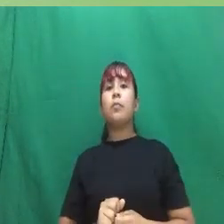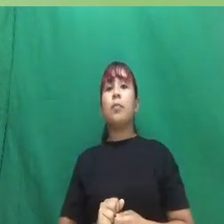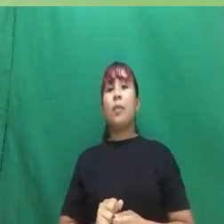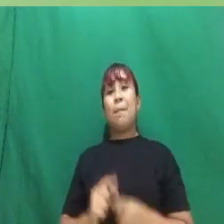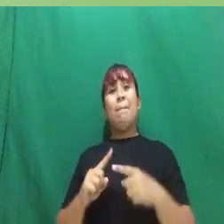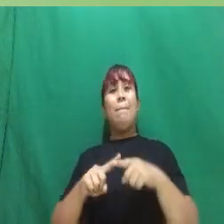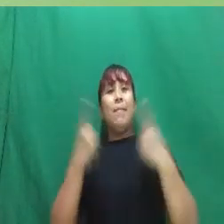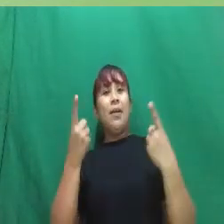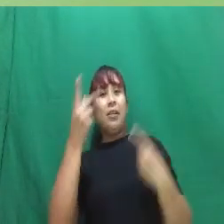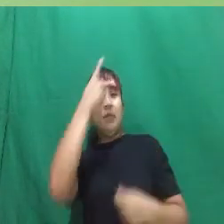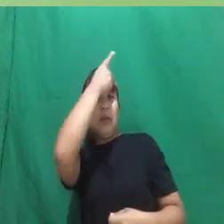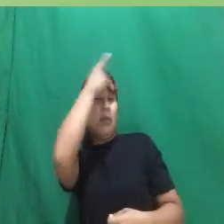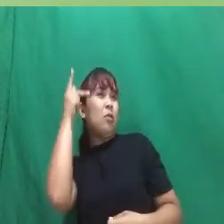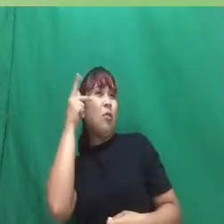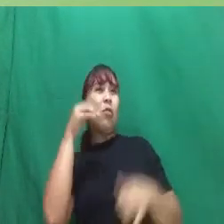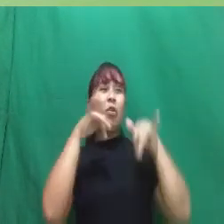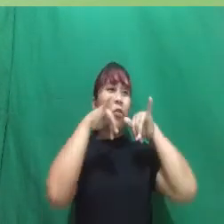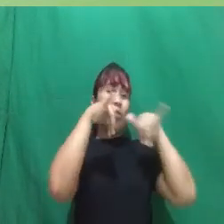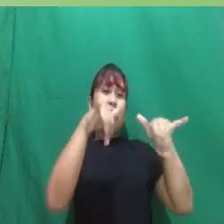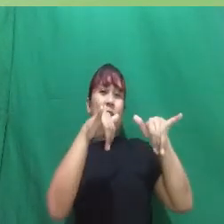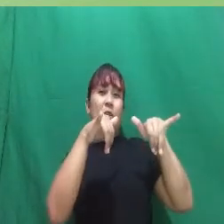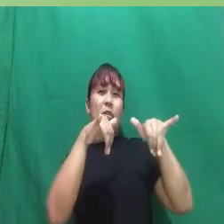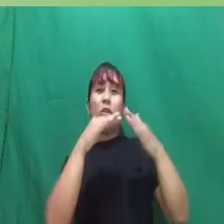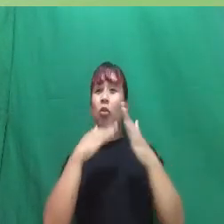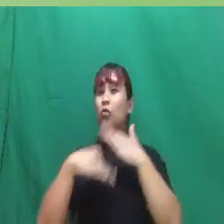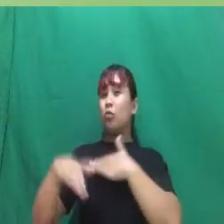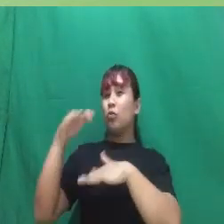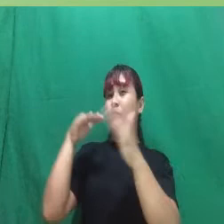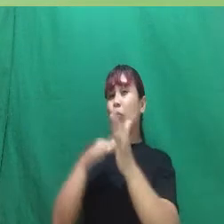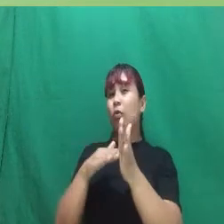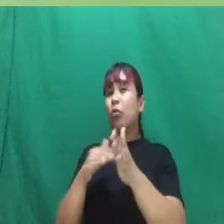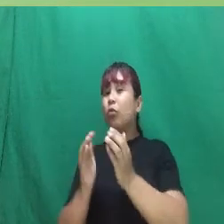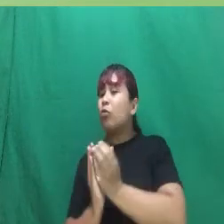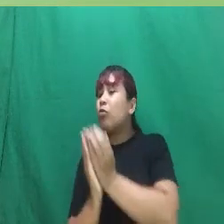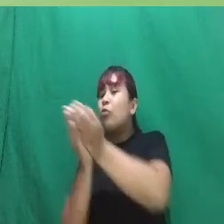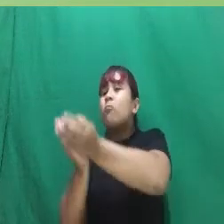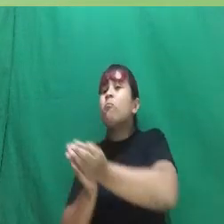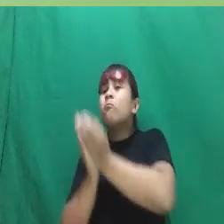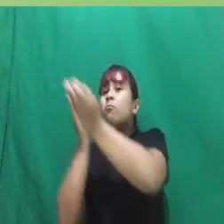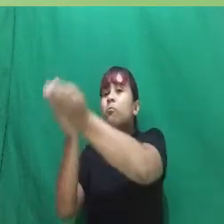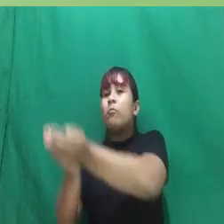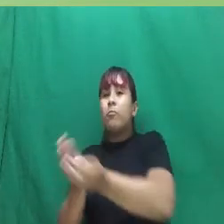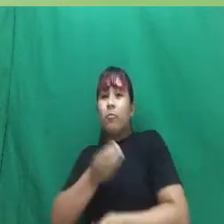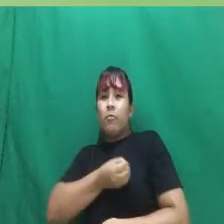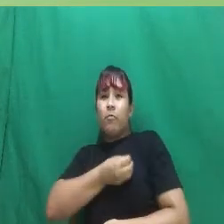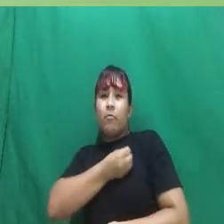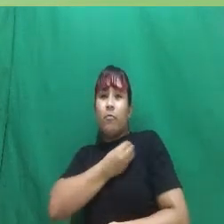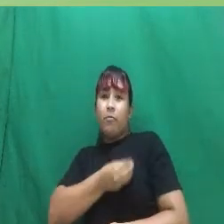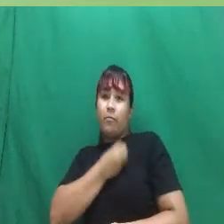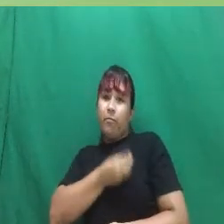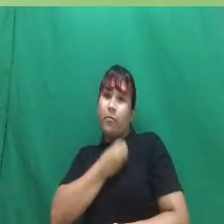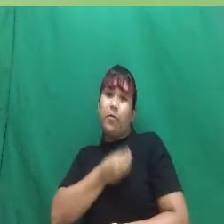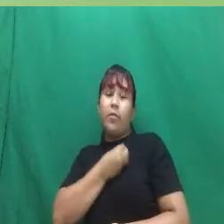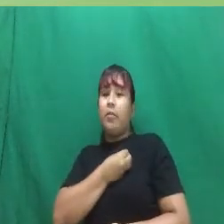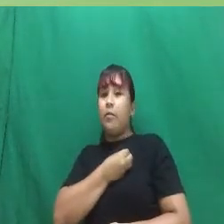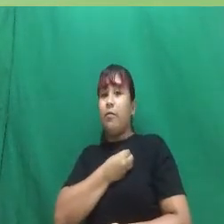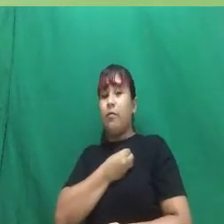obrigado nós unirmos forças, porque não adianta ficar com esse racismo.